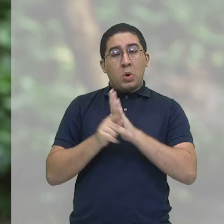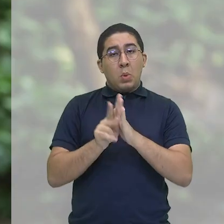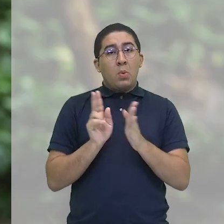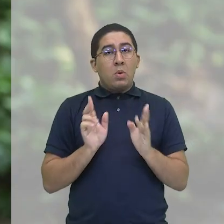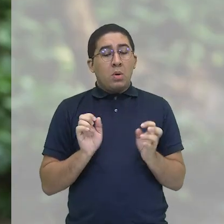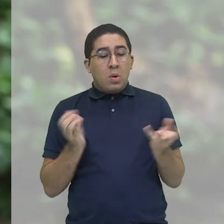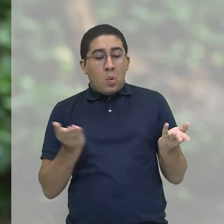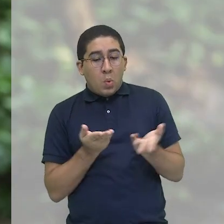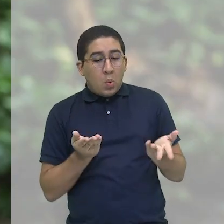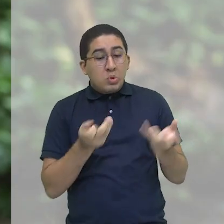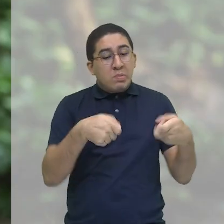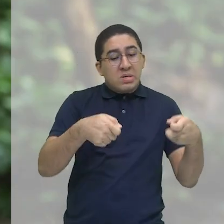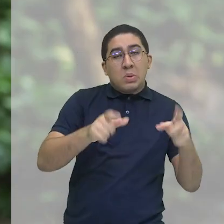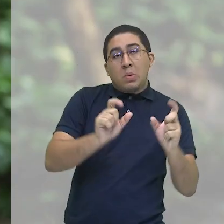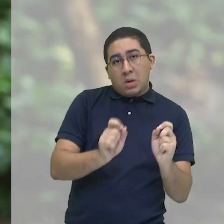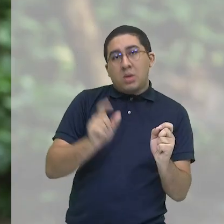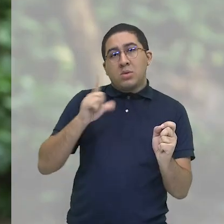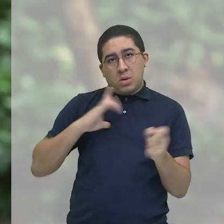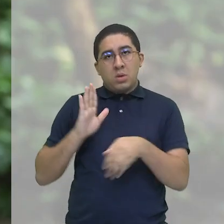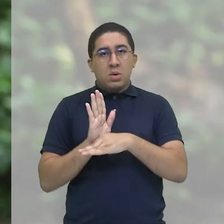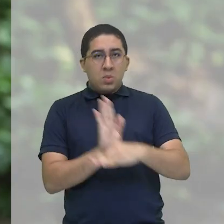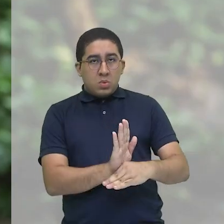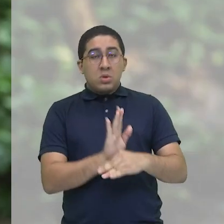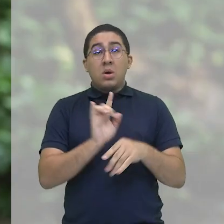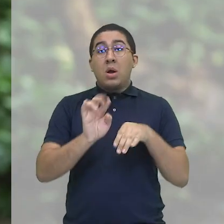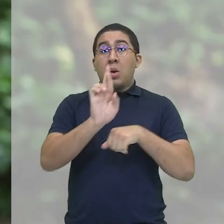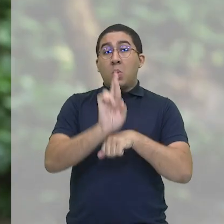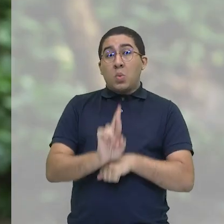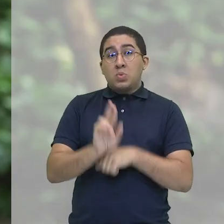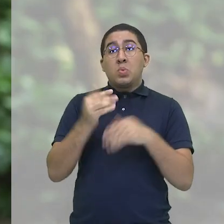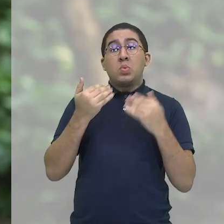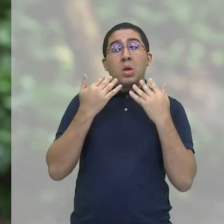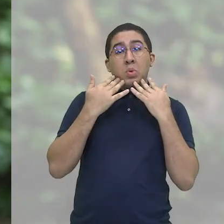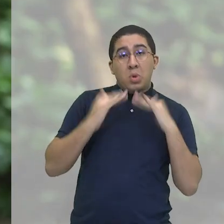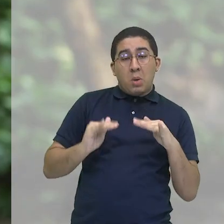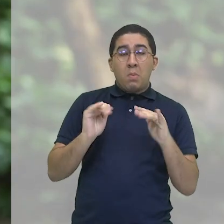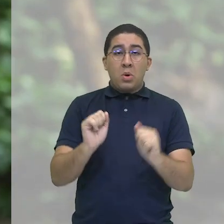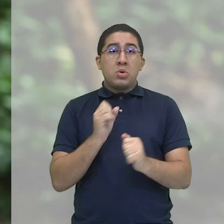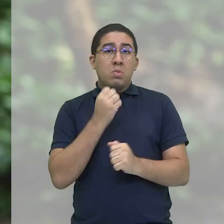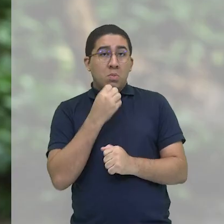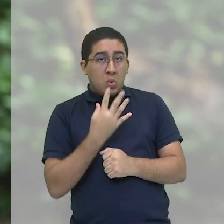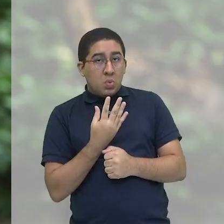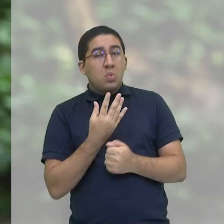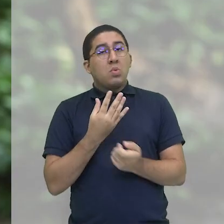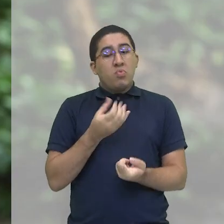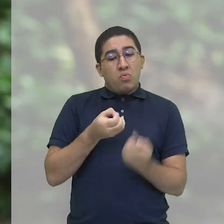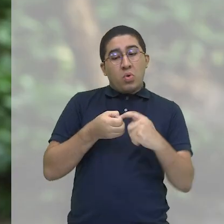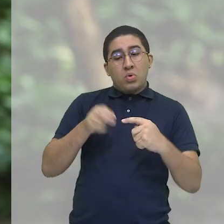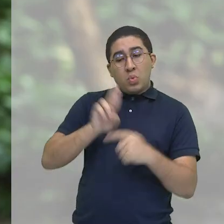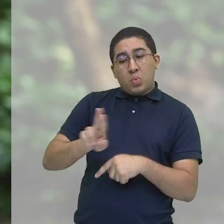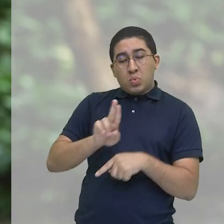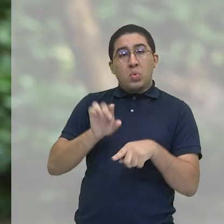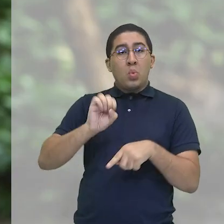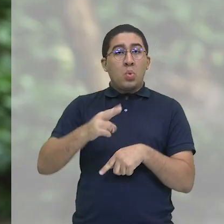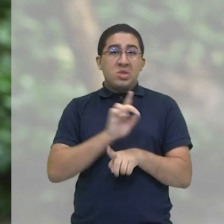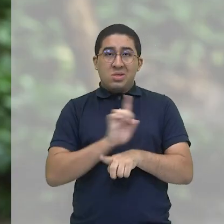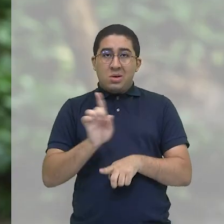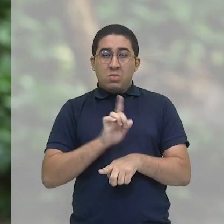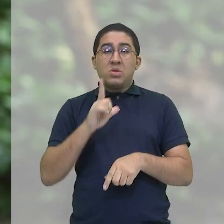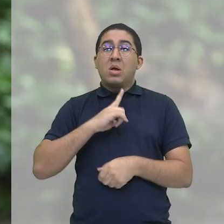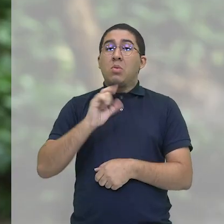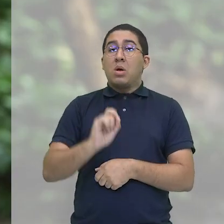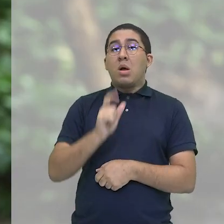presente. Esses recursos naturais eles podem ser renováveis e não renováveis e incluem água,